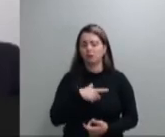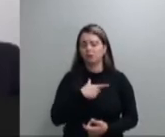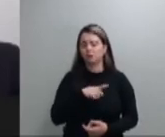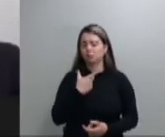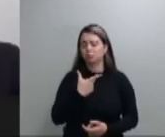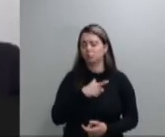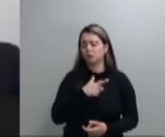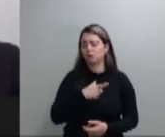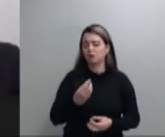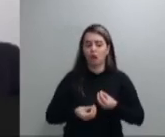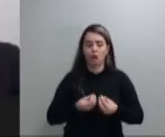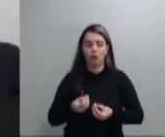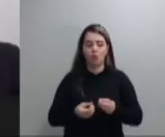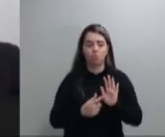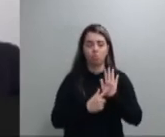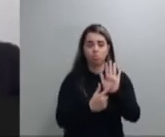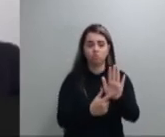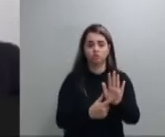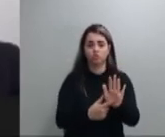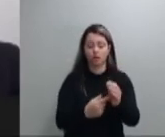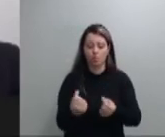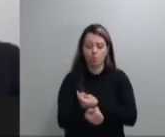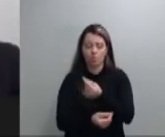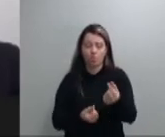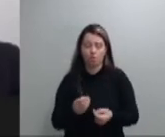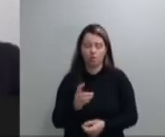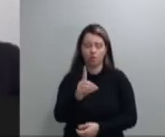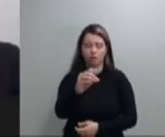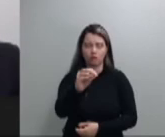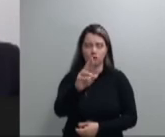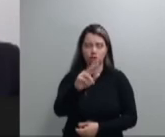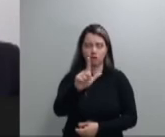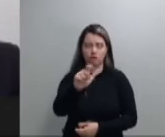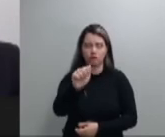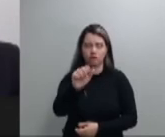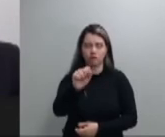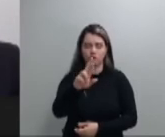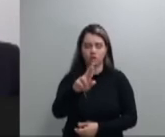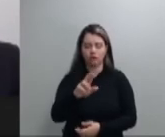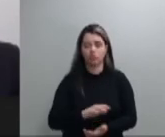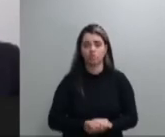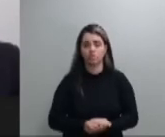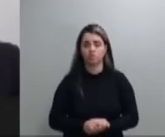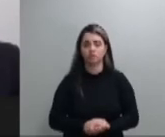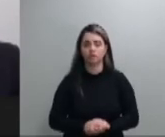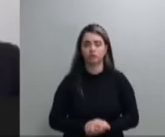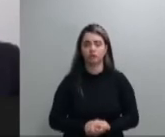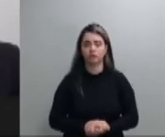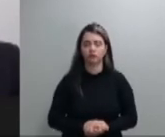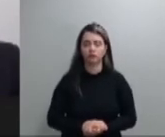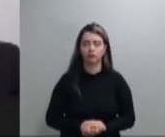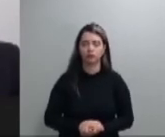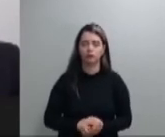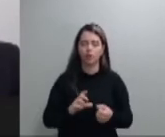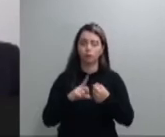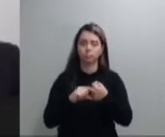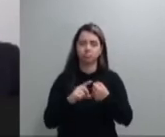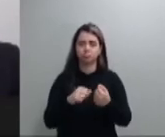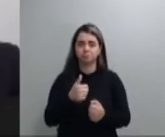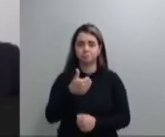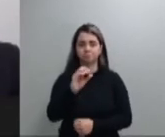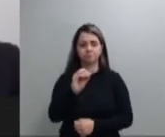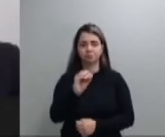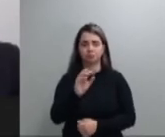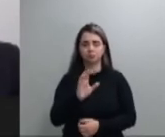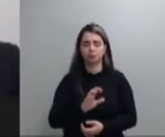o início do artigo 11 pode ocorrer outra coisa a lesão era o artigo 9 e o enriquecimento ilícito no caso do artigo 10 então essas coisas eu penso no